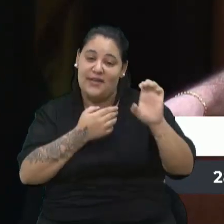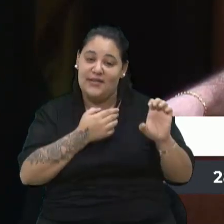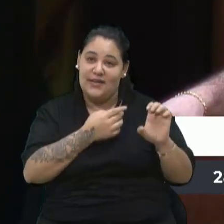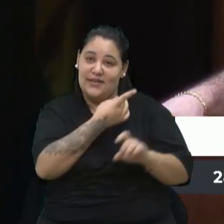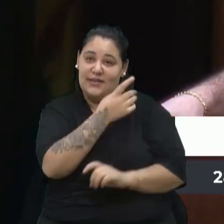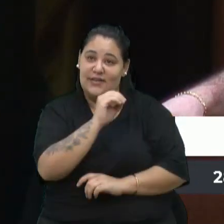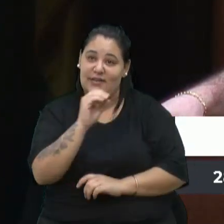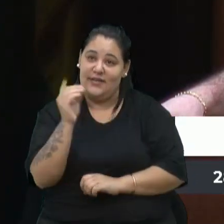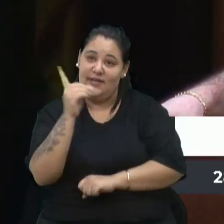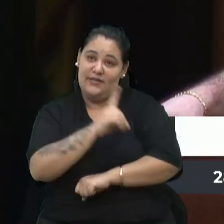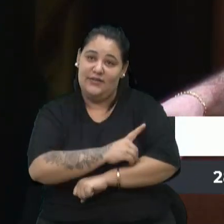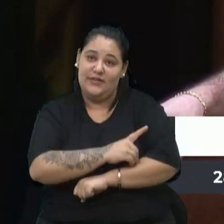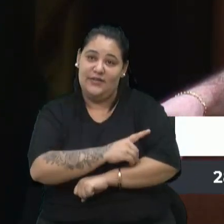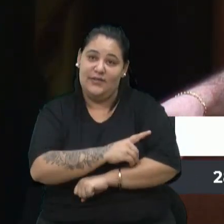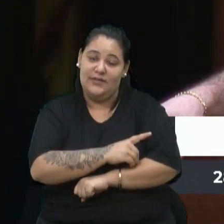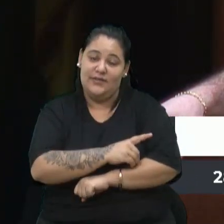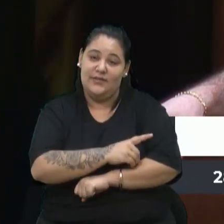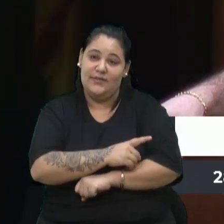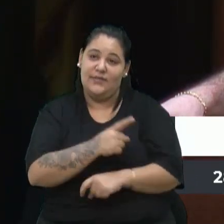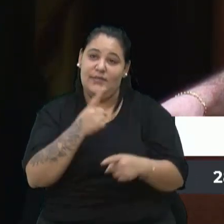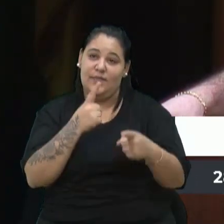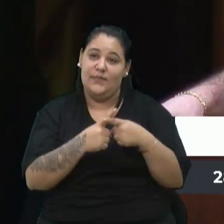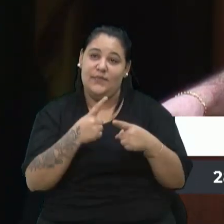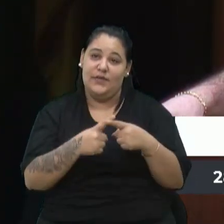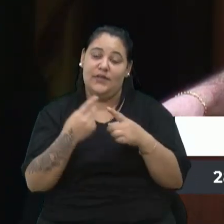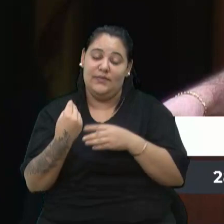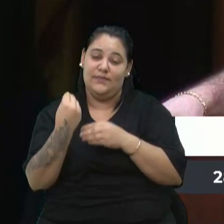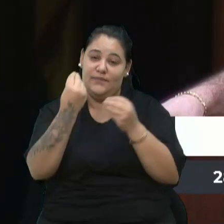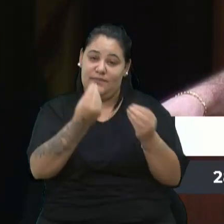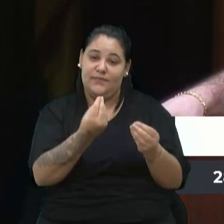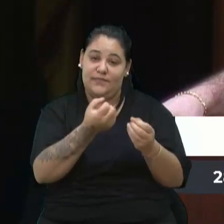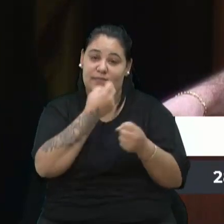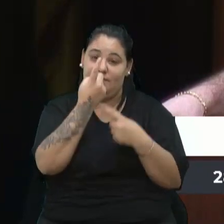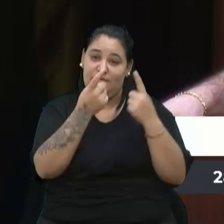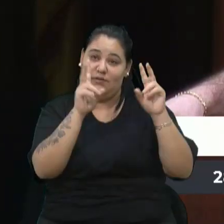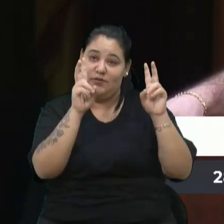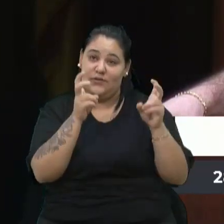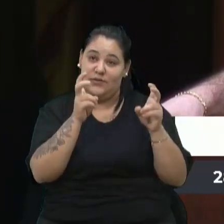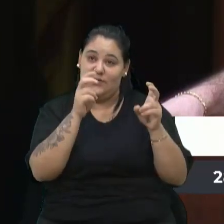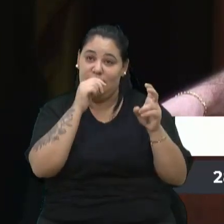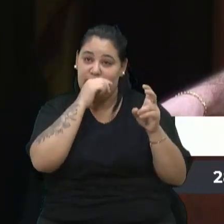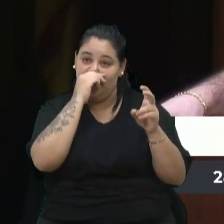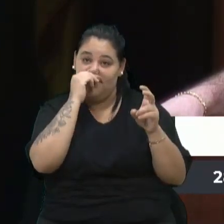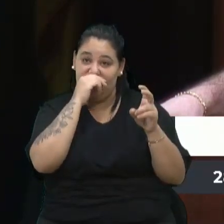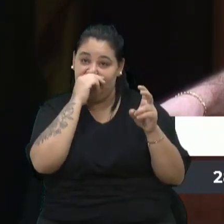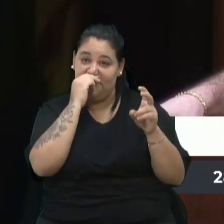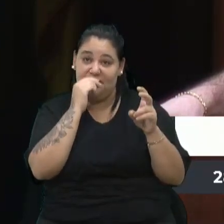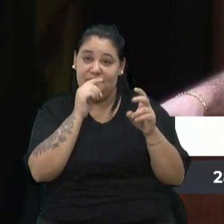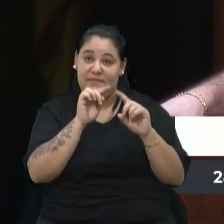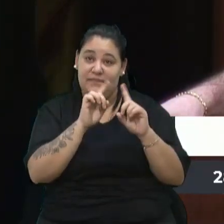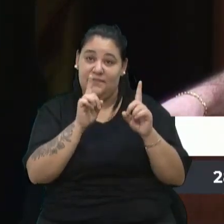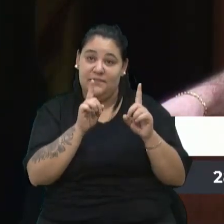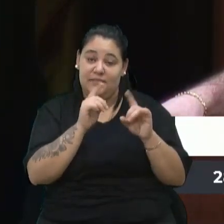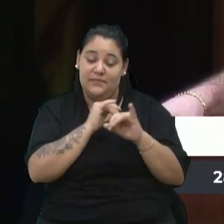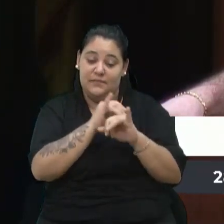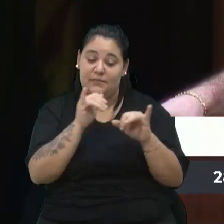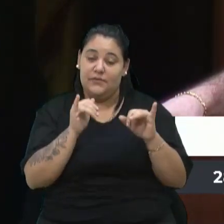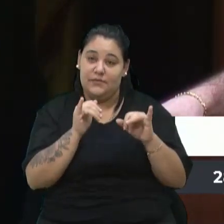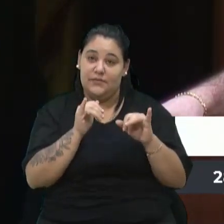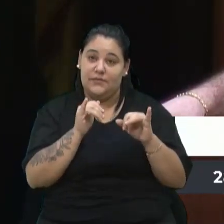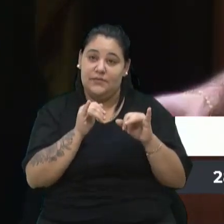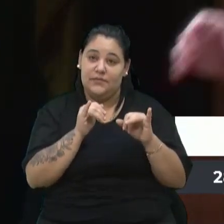dias. Porque trouxeram alguns assuntos aí, eles não trazem o outro lado, que são as notícias que saíram nesses 100 dias,